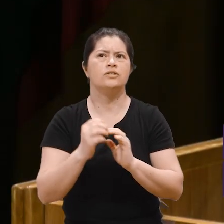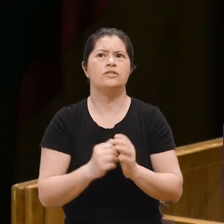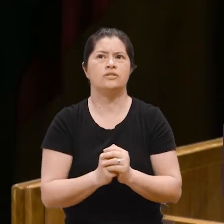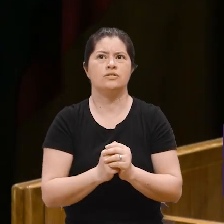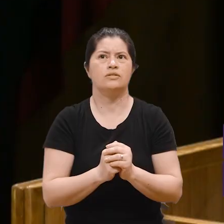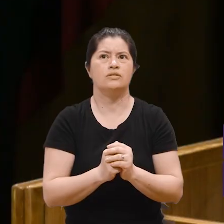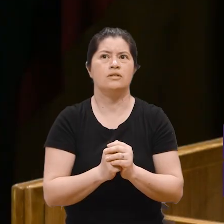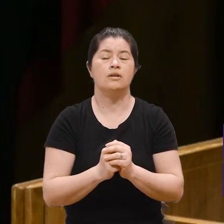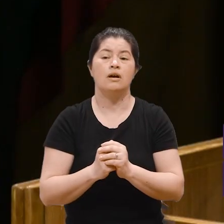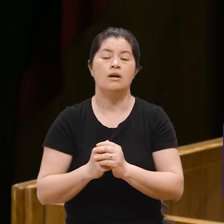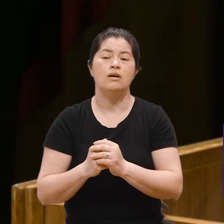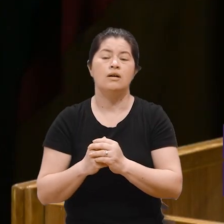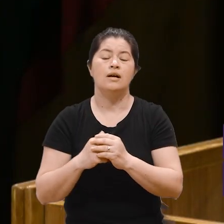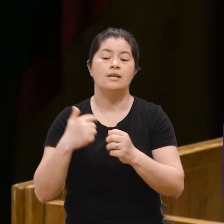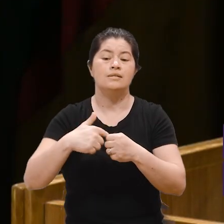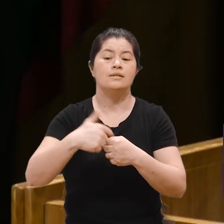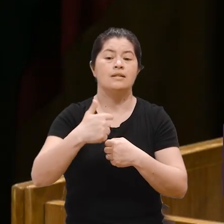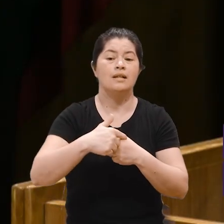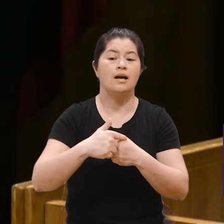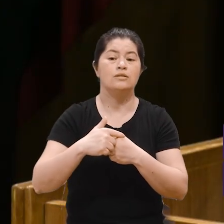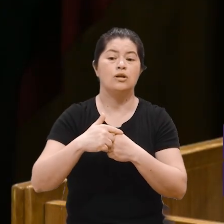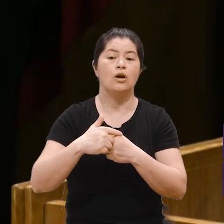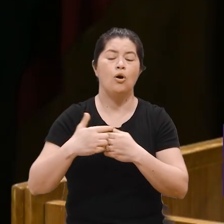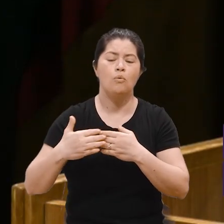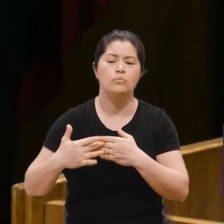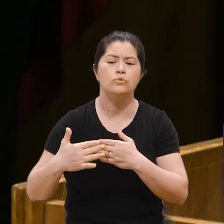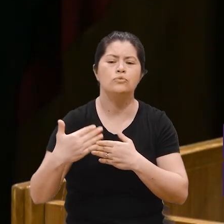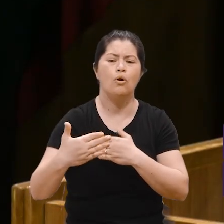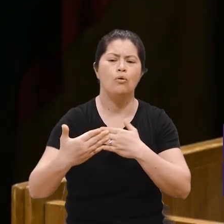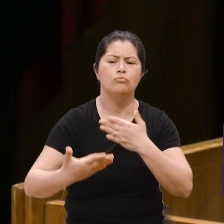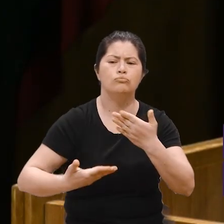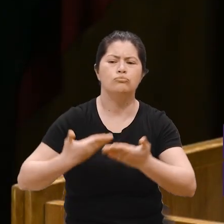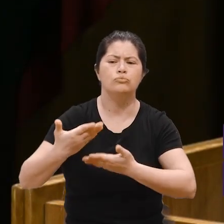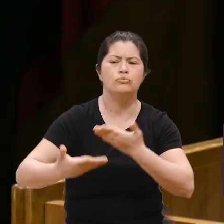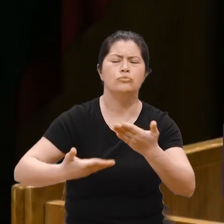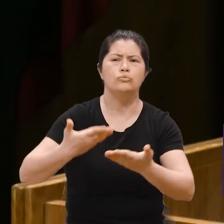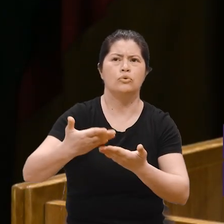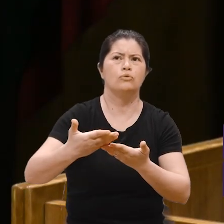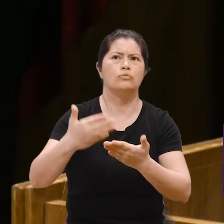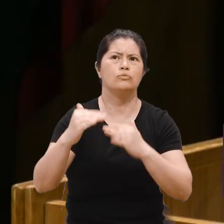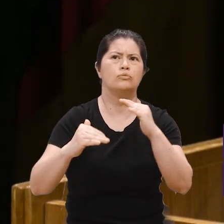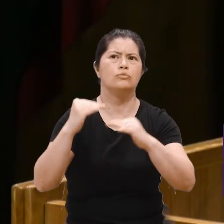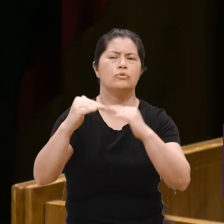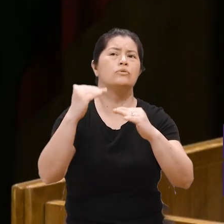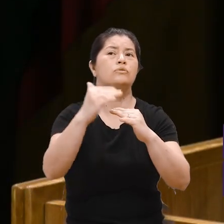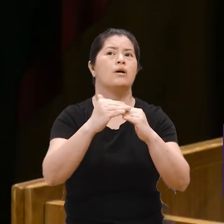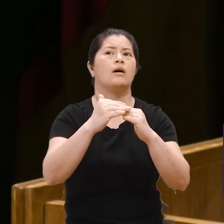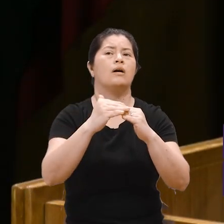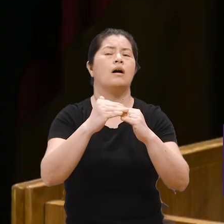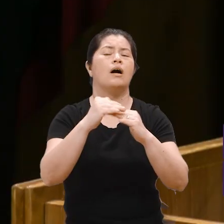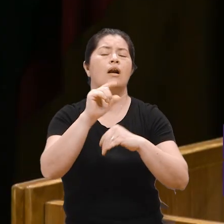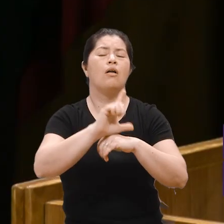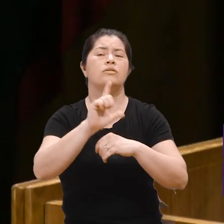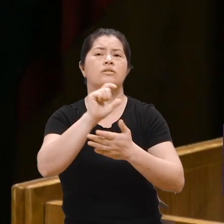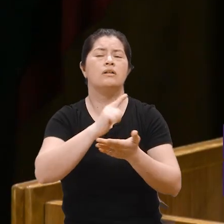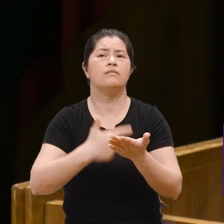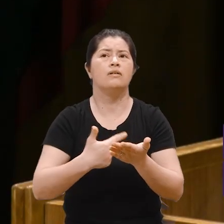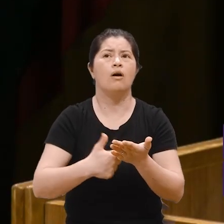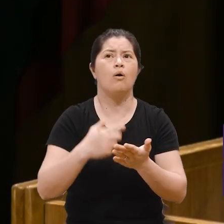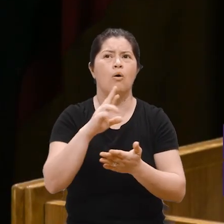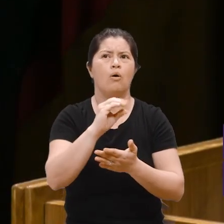onde a cidade começa a dar os seus primeiros passos no seu desenvolvimento. A Livraria Rossi, assim como outros